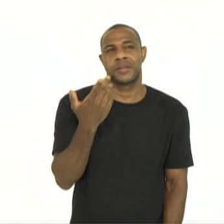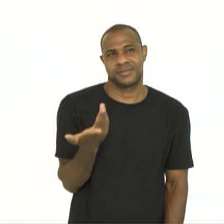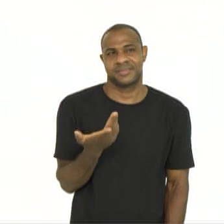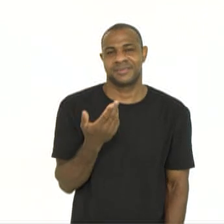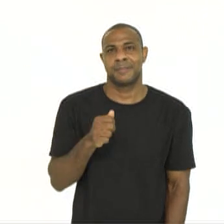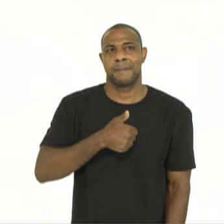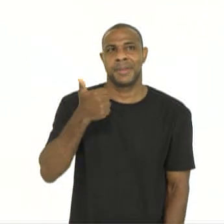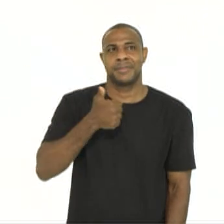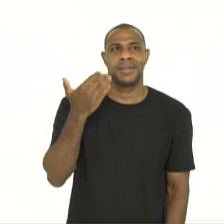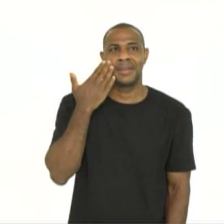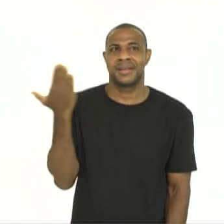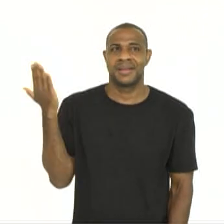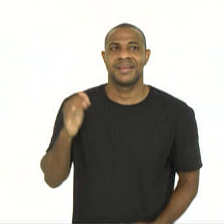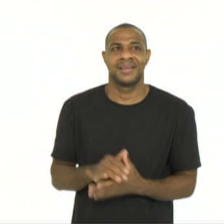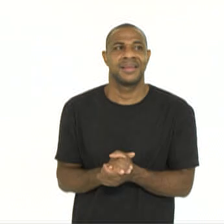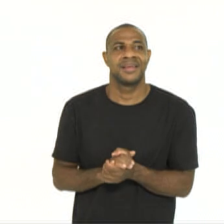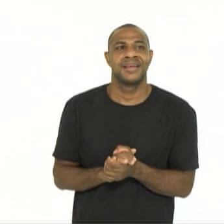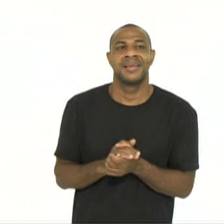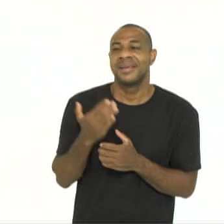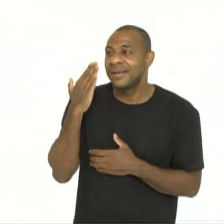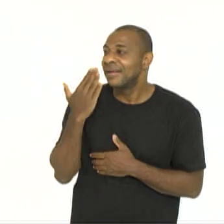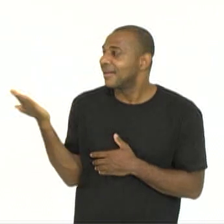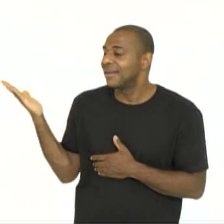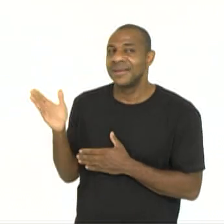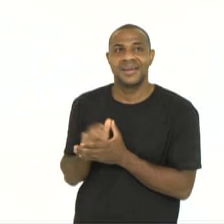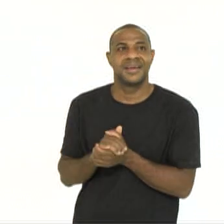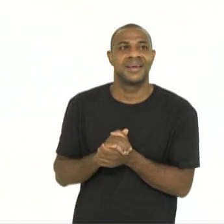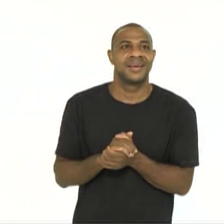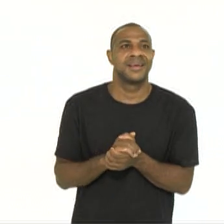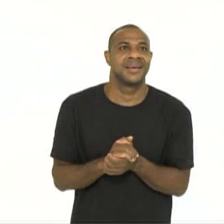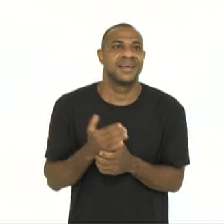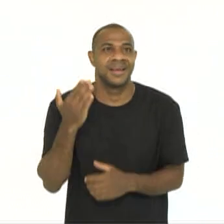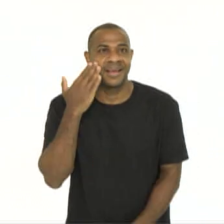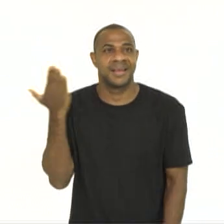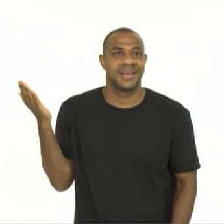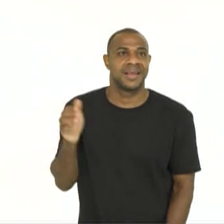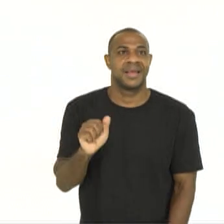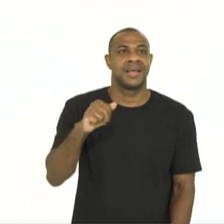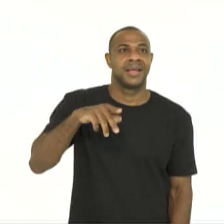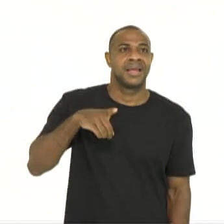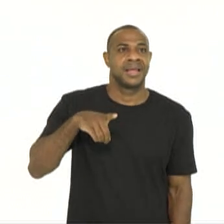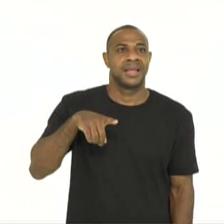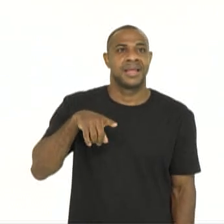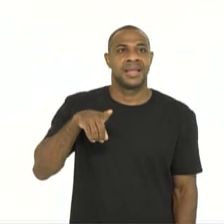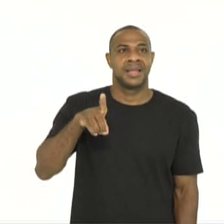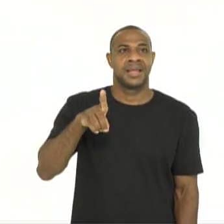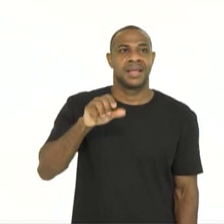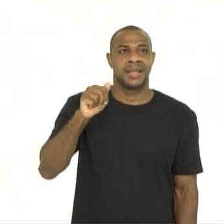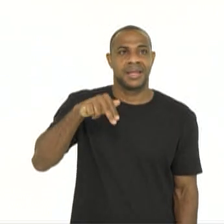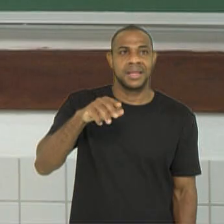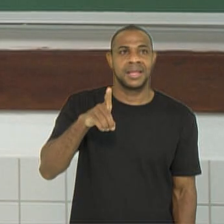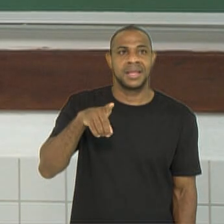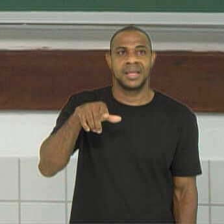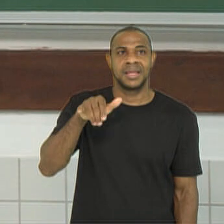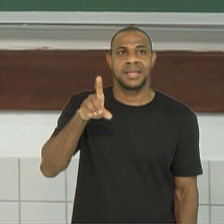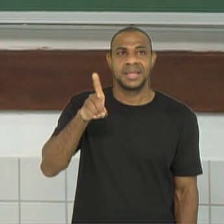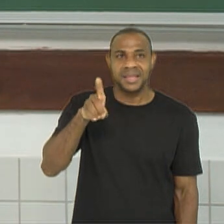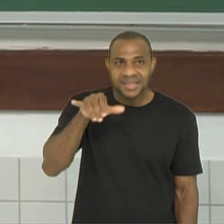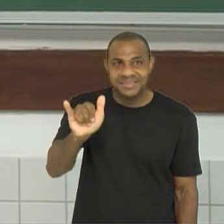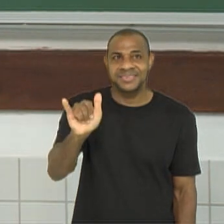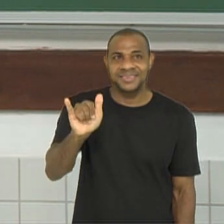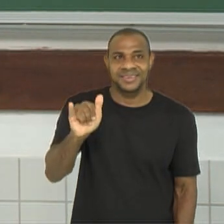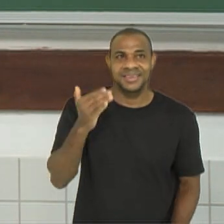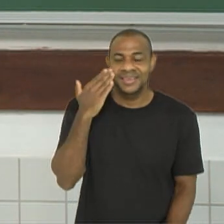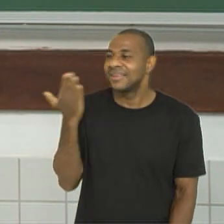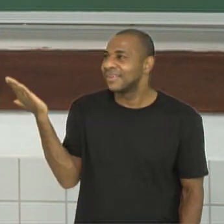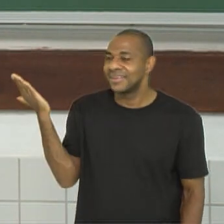tá? Beleza, aí a gente tem aqui o Andy Warhol, que também é um grande artista, que vai se apropriar de várias questões. Uma